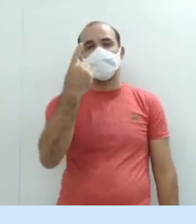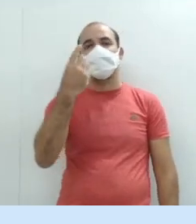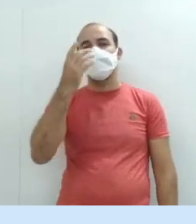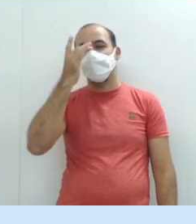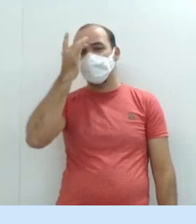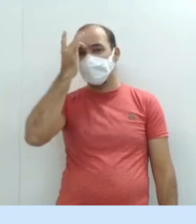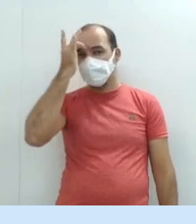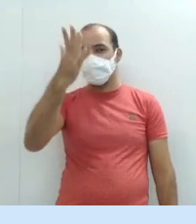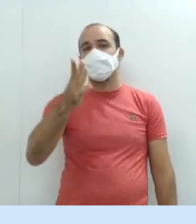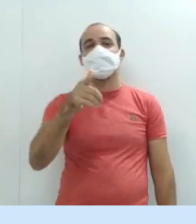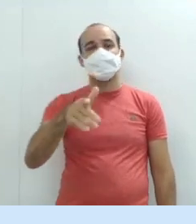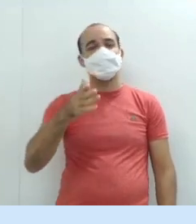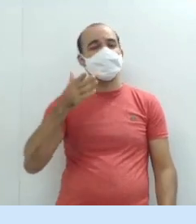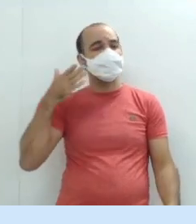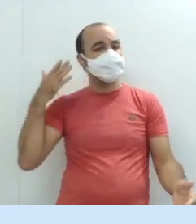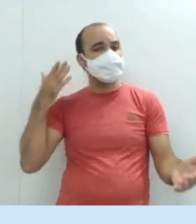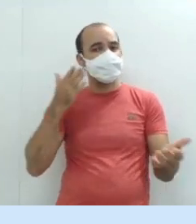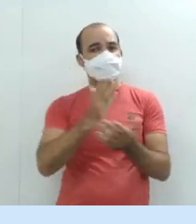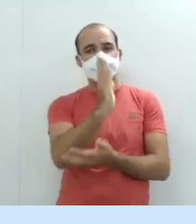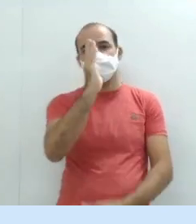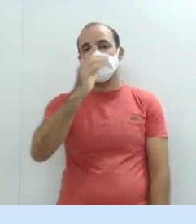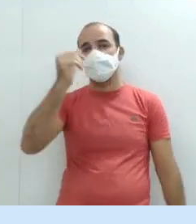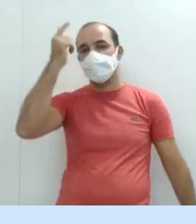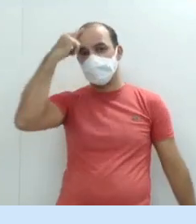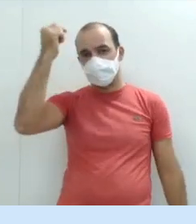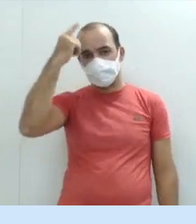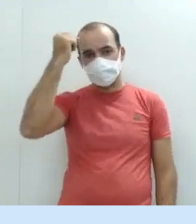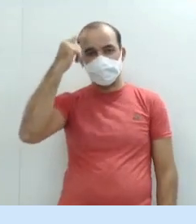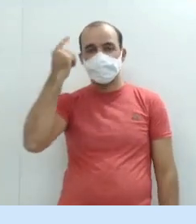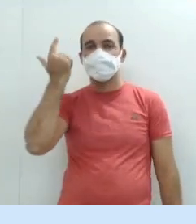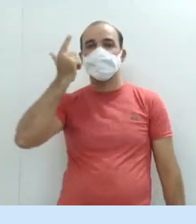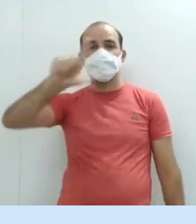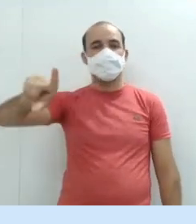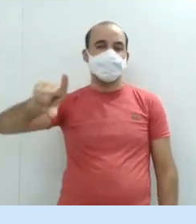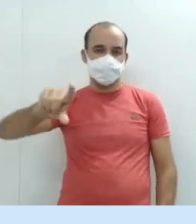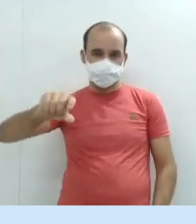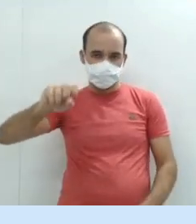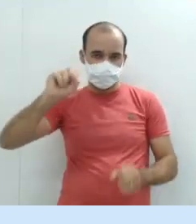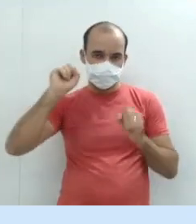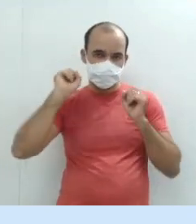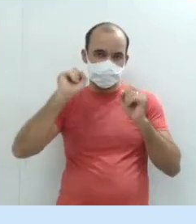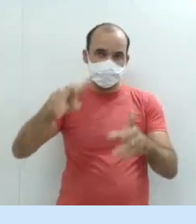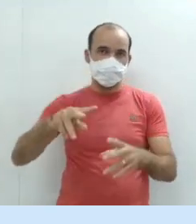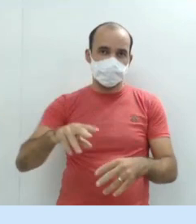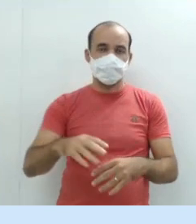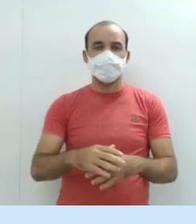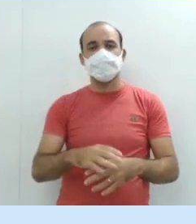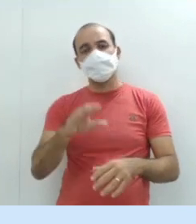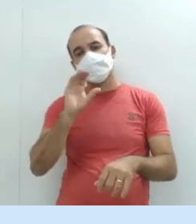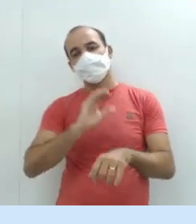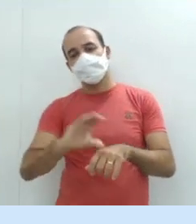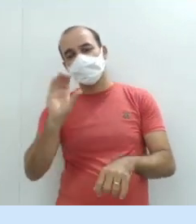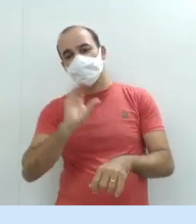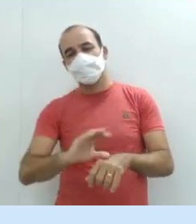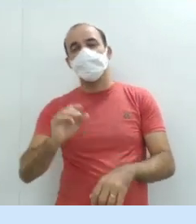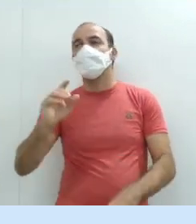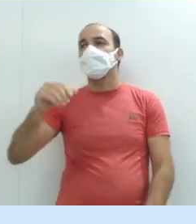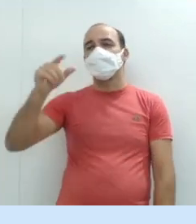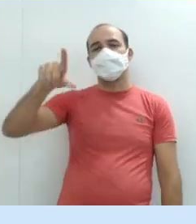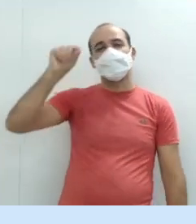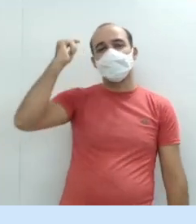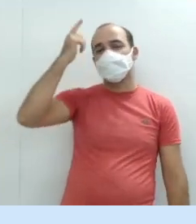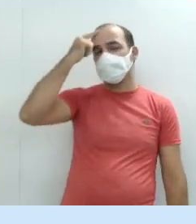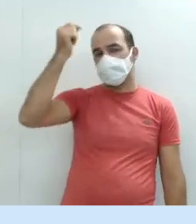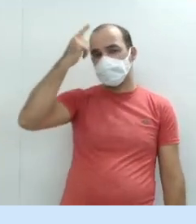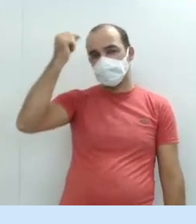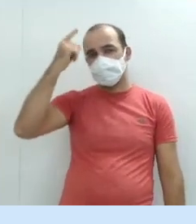você possa ter aí os seus sonhos realizados através dos seus cursos universitários. Se você não fez